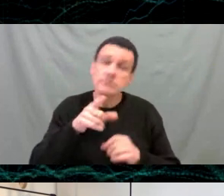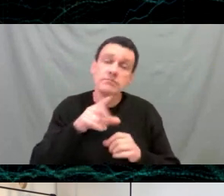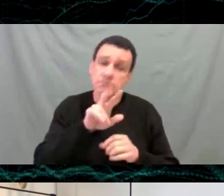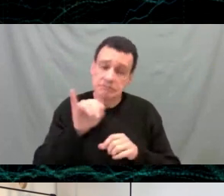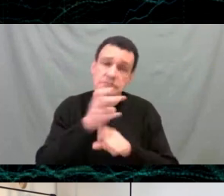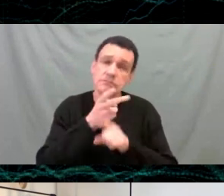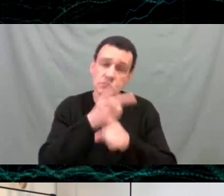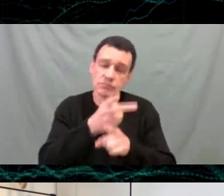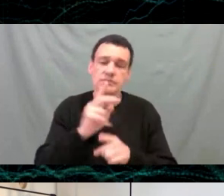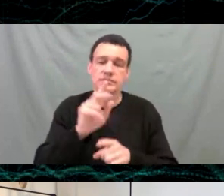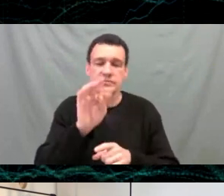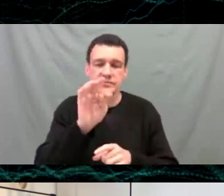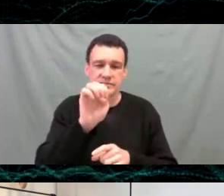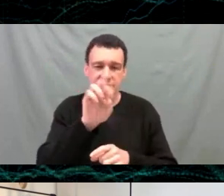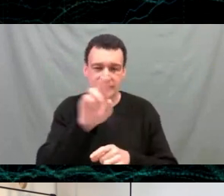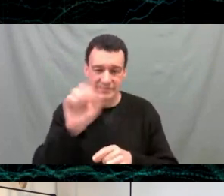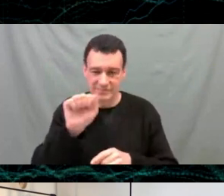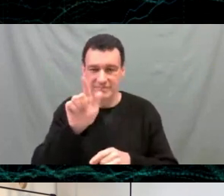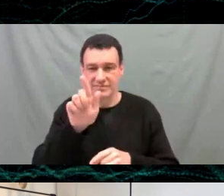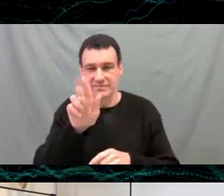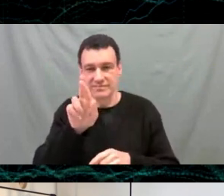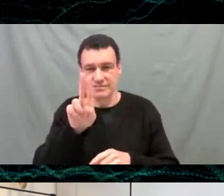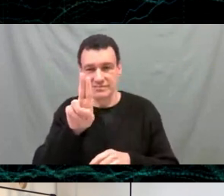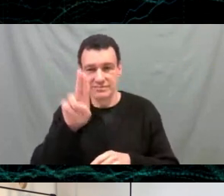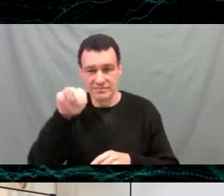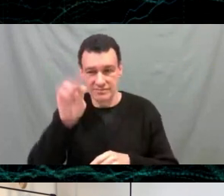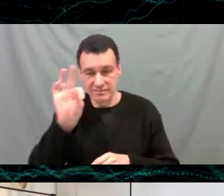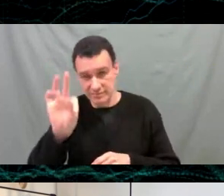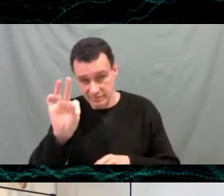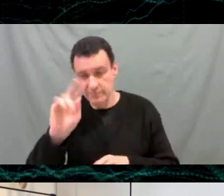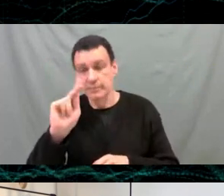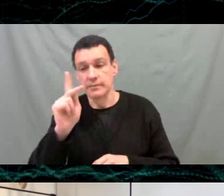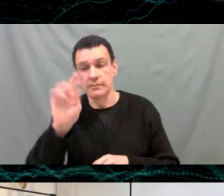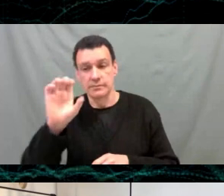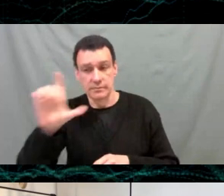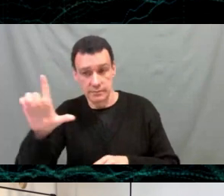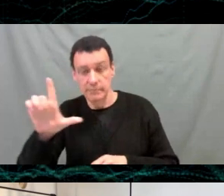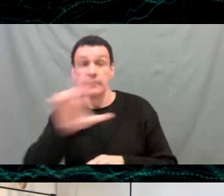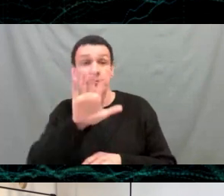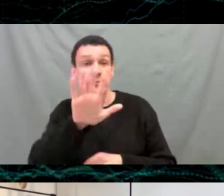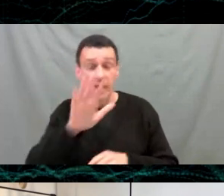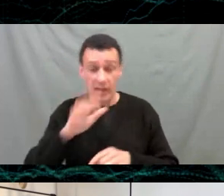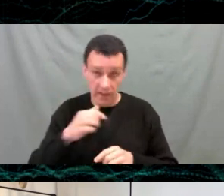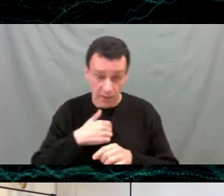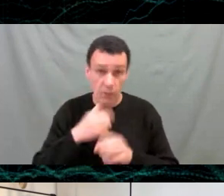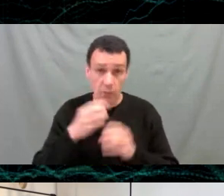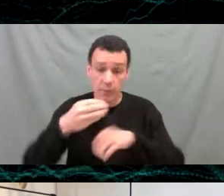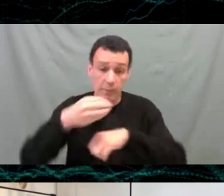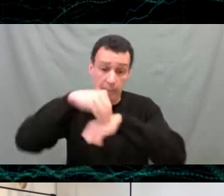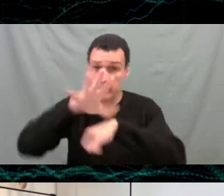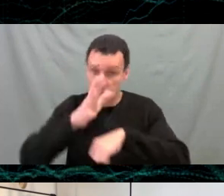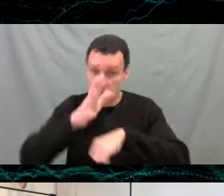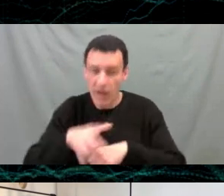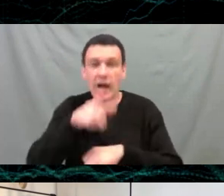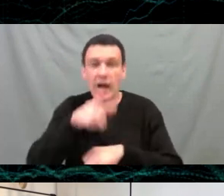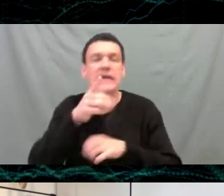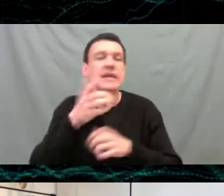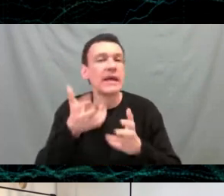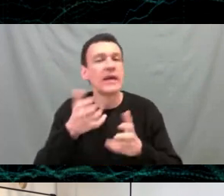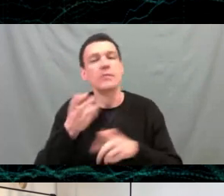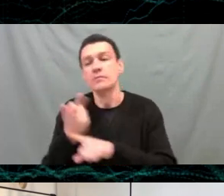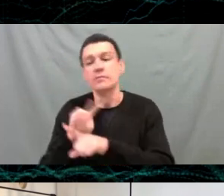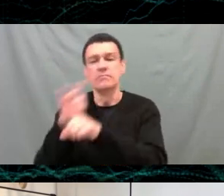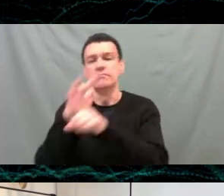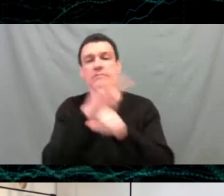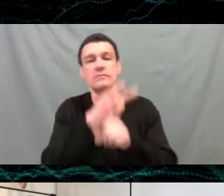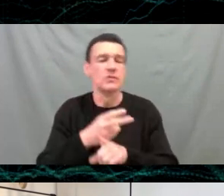TerraGrant HCL, mas como eu passei algo para ele, ele vai tentar procurar um folder, tá bom? Então, isso daqui é